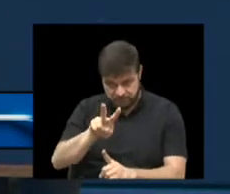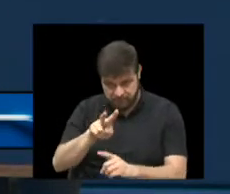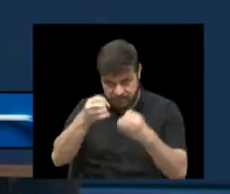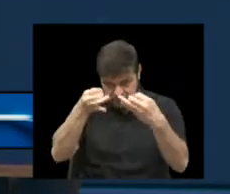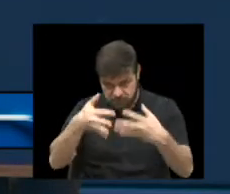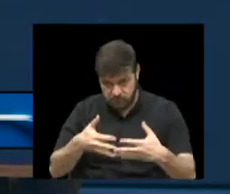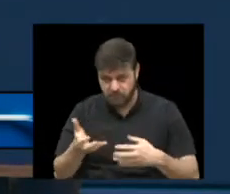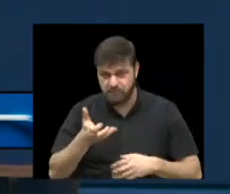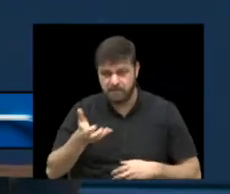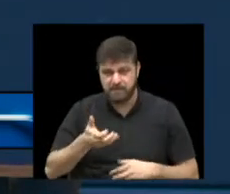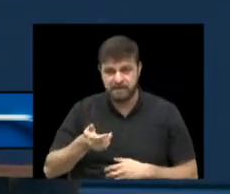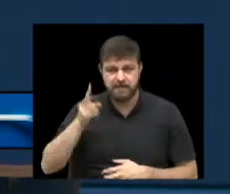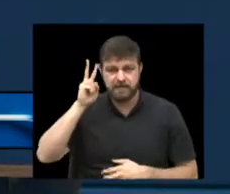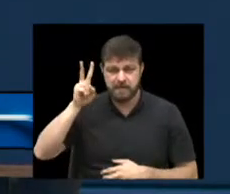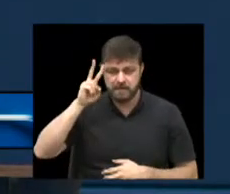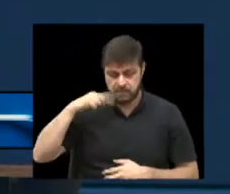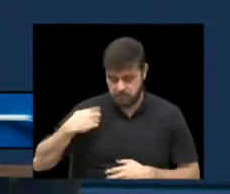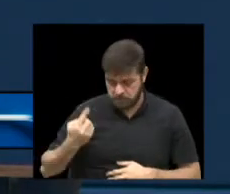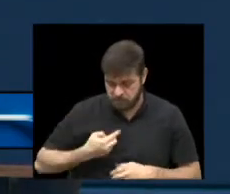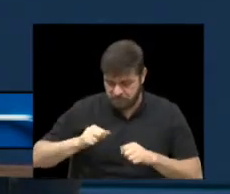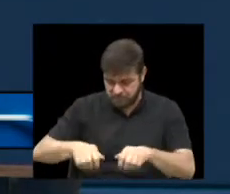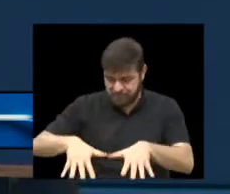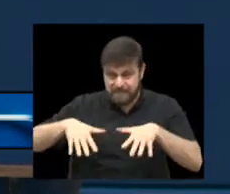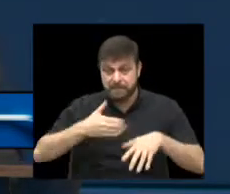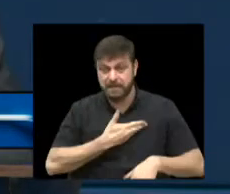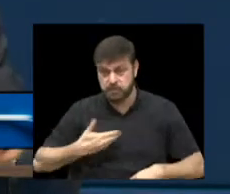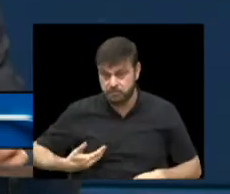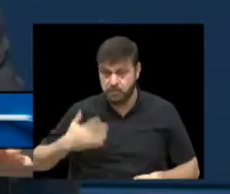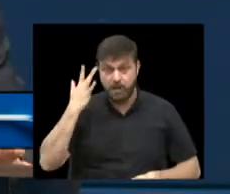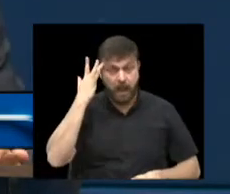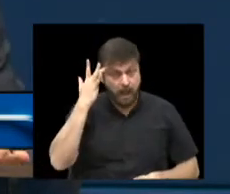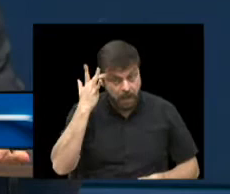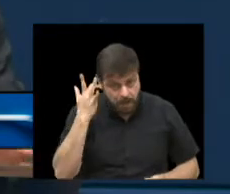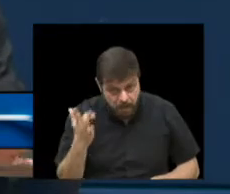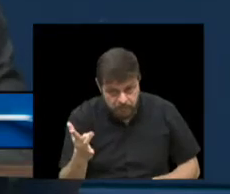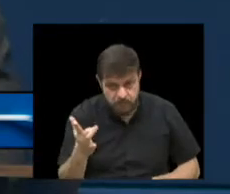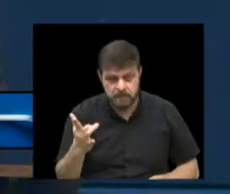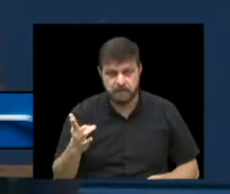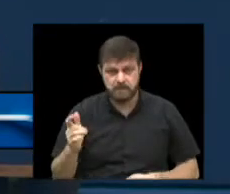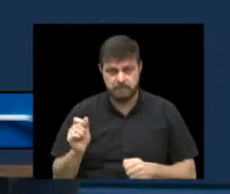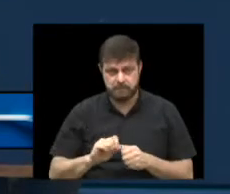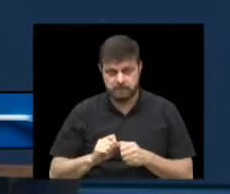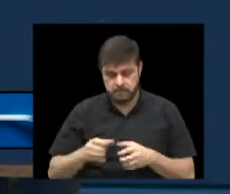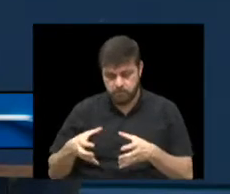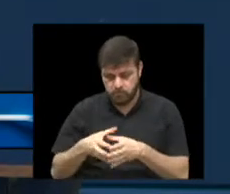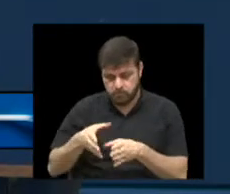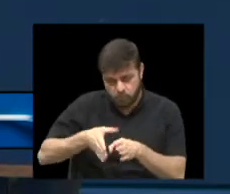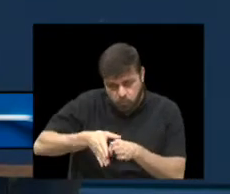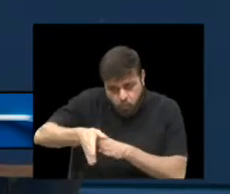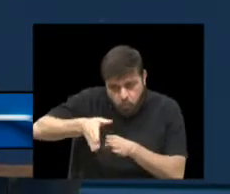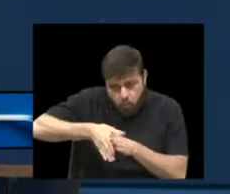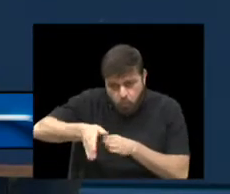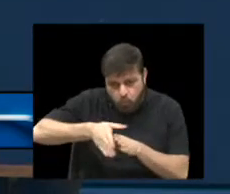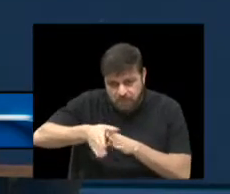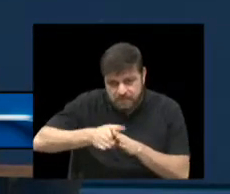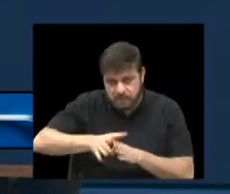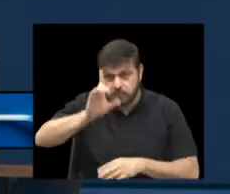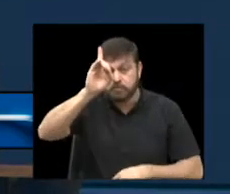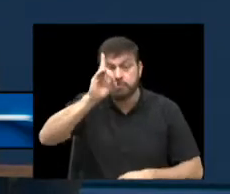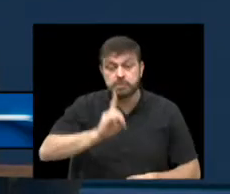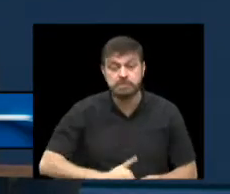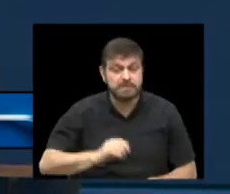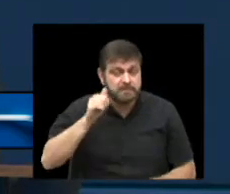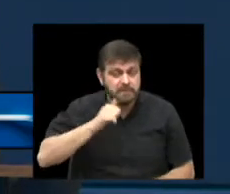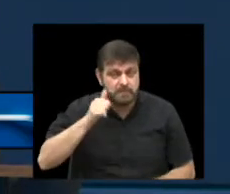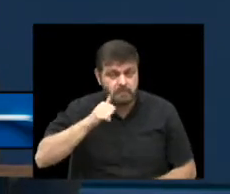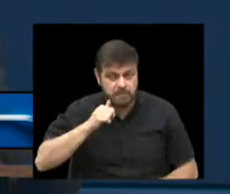relembrar aqui a realização de um debate público amanhã, que vai ser promovido pelo Conselho Municipal dos Direitos da Mulher,